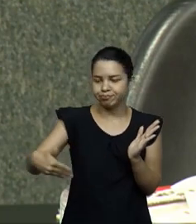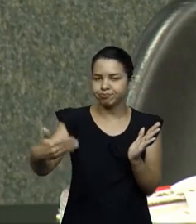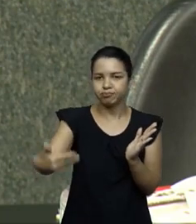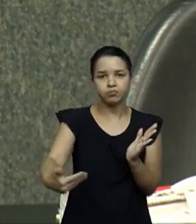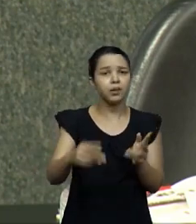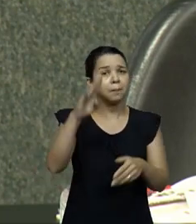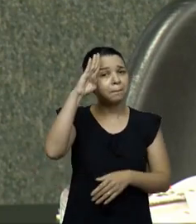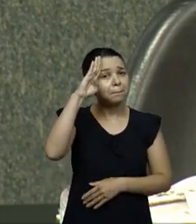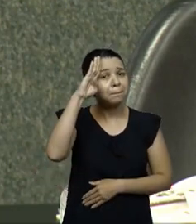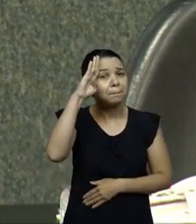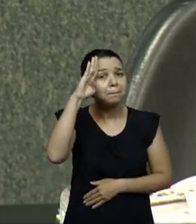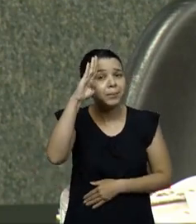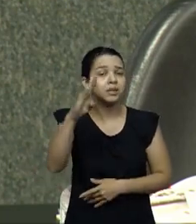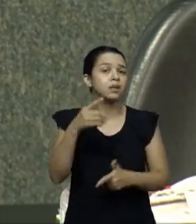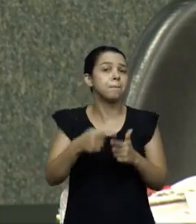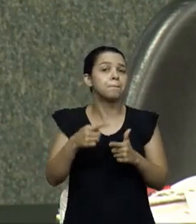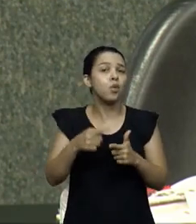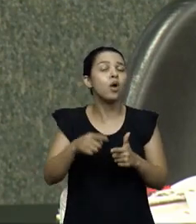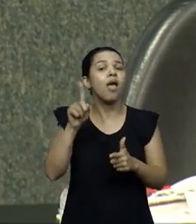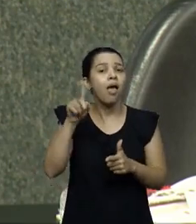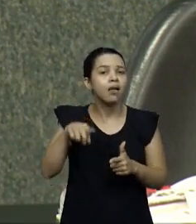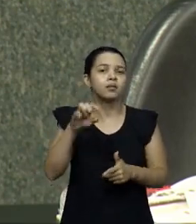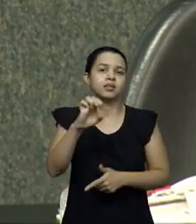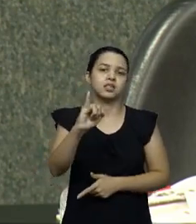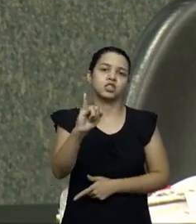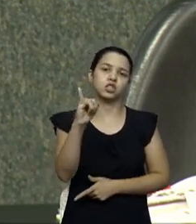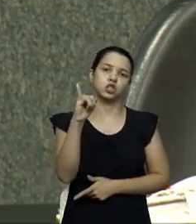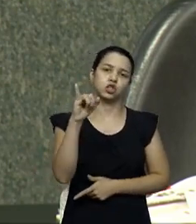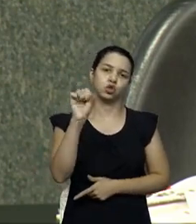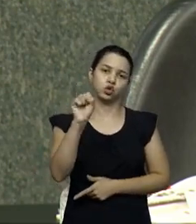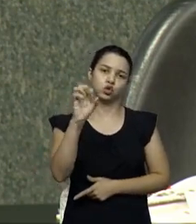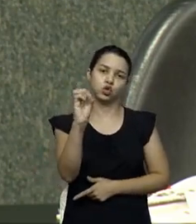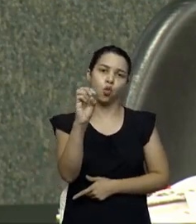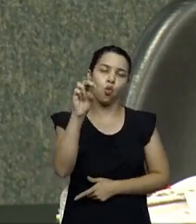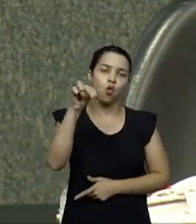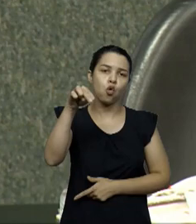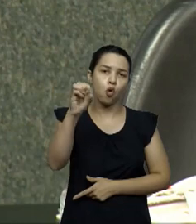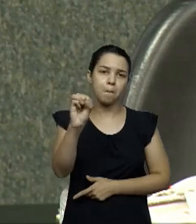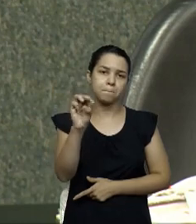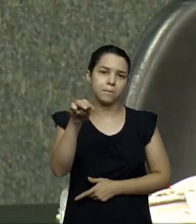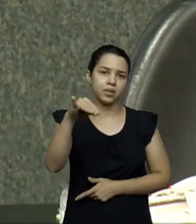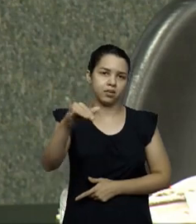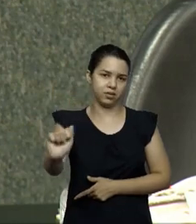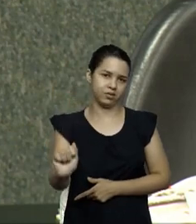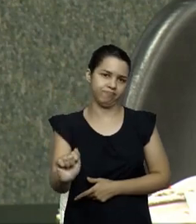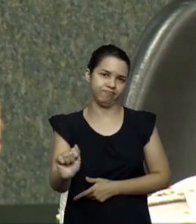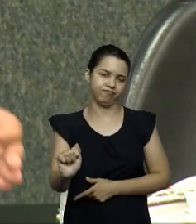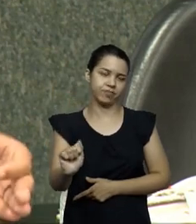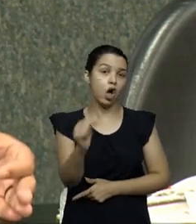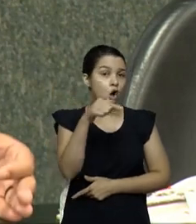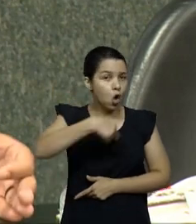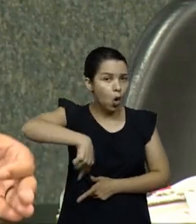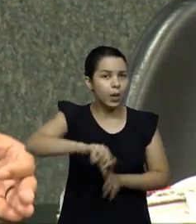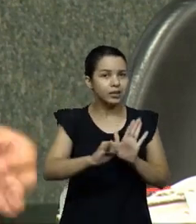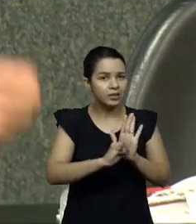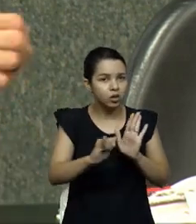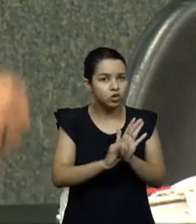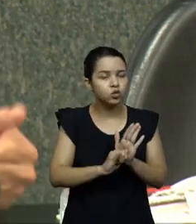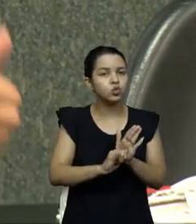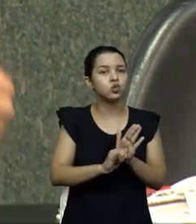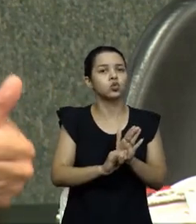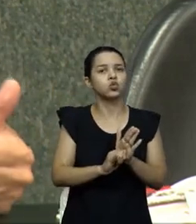principalmente pela questão da isonomia não é possível nós termos um edital do Instituto de Educação de Santa Catarina